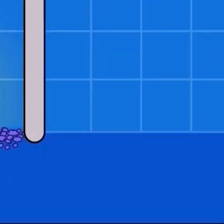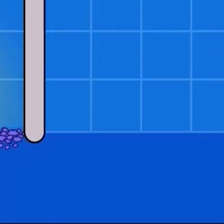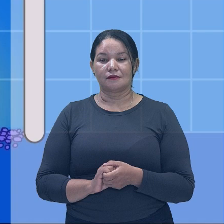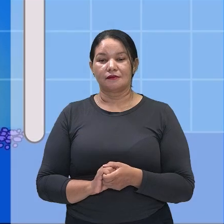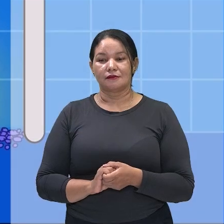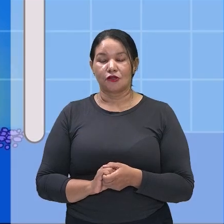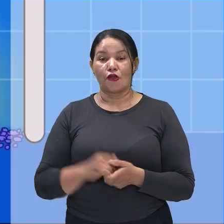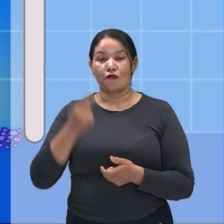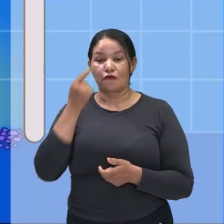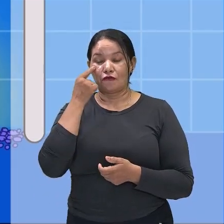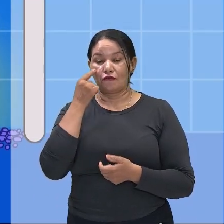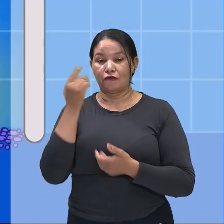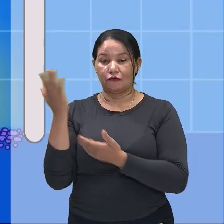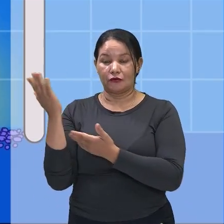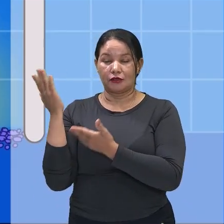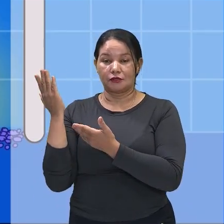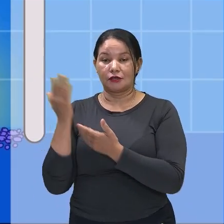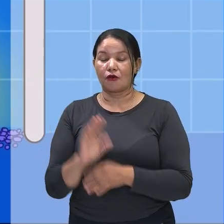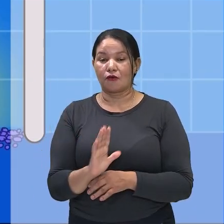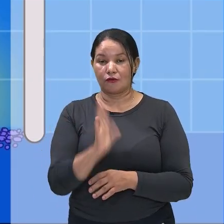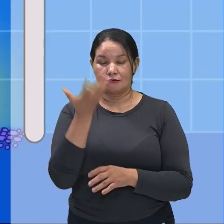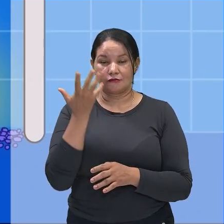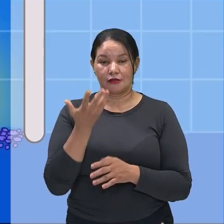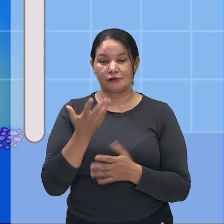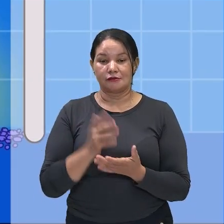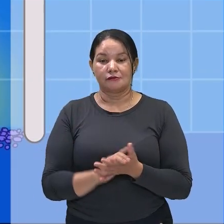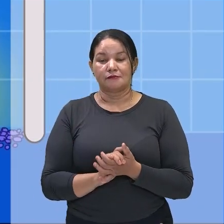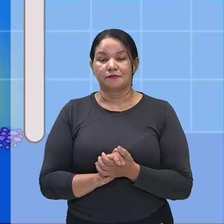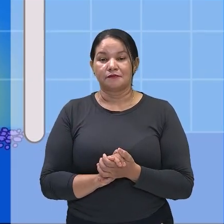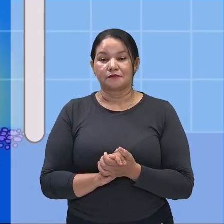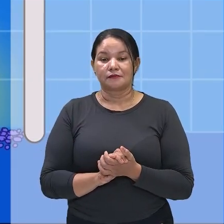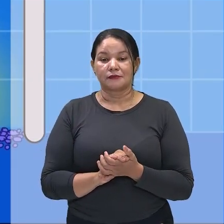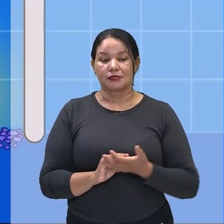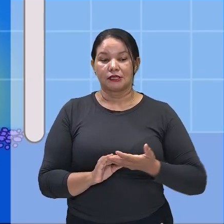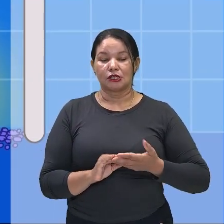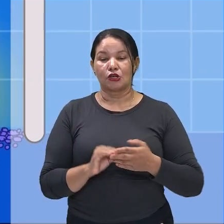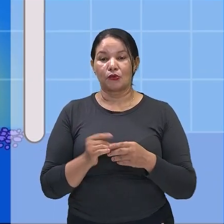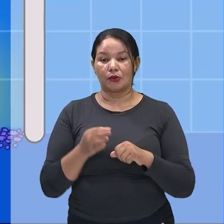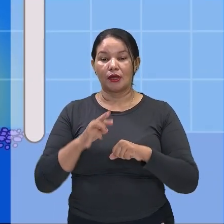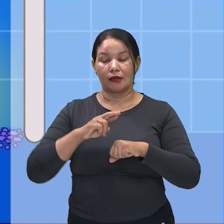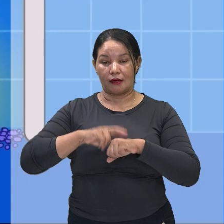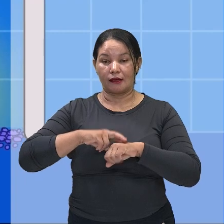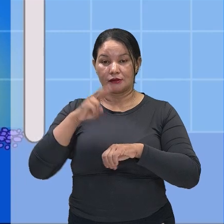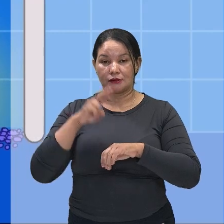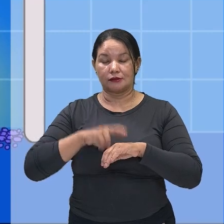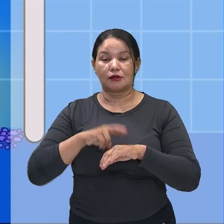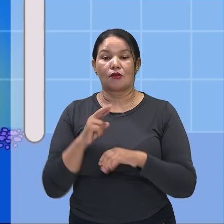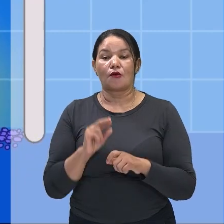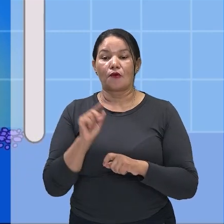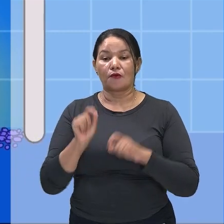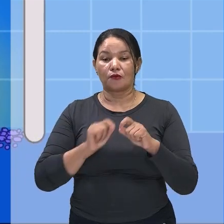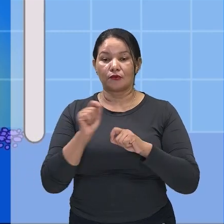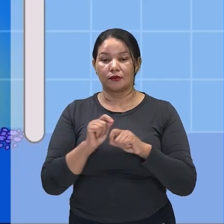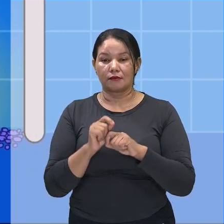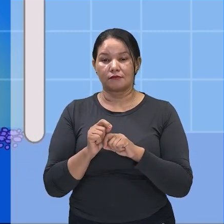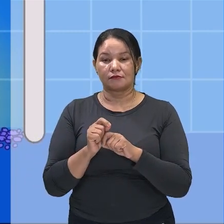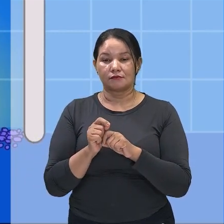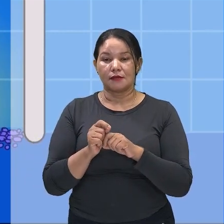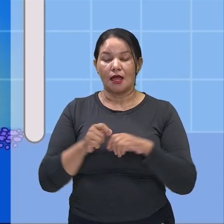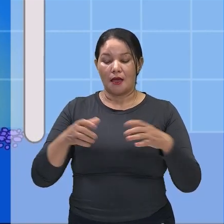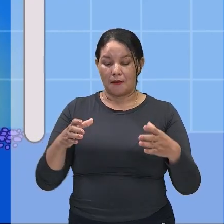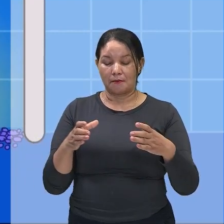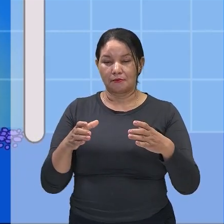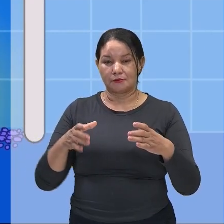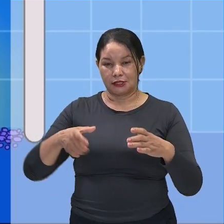Então vejam aí como ocorre a radiação. Quando você coloca a sua panela lá sobre o seu fogão